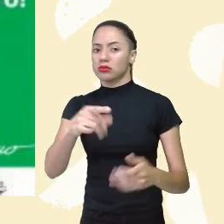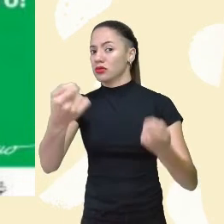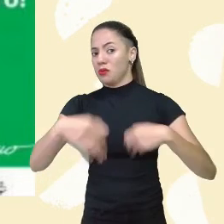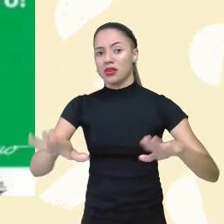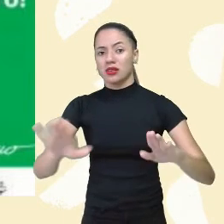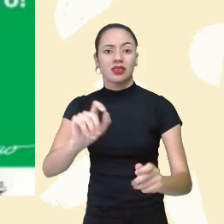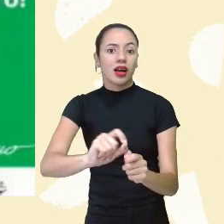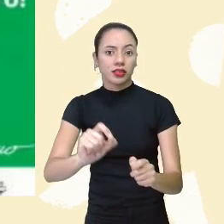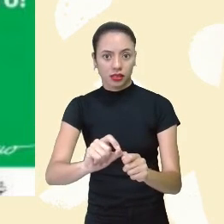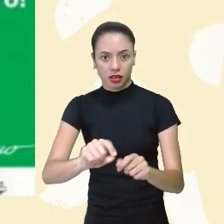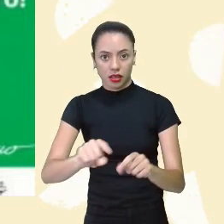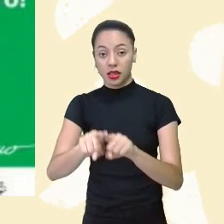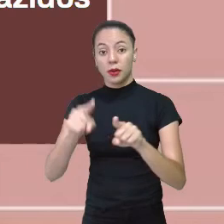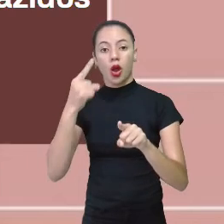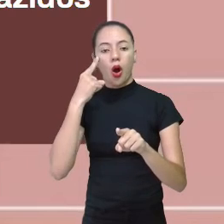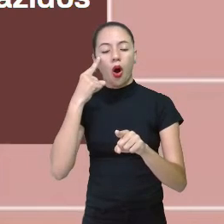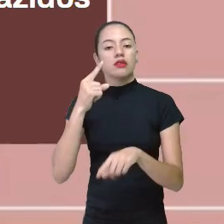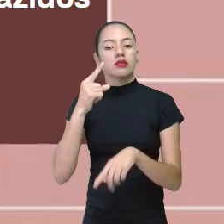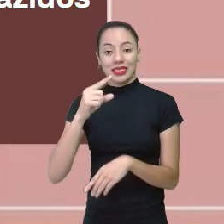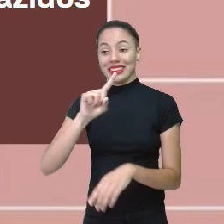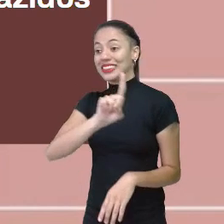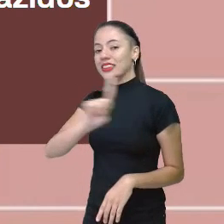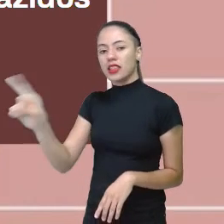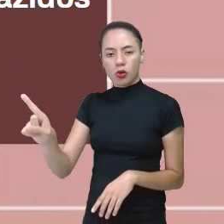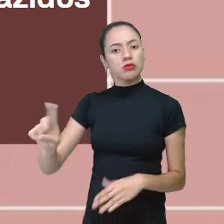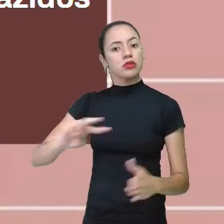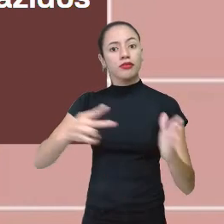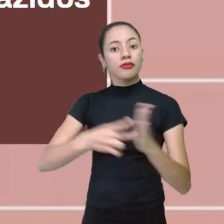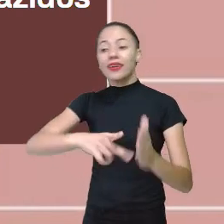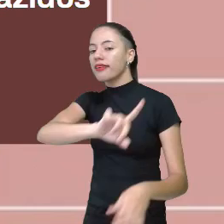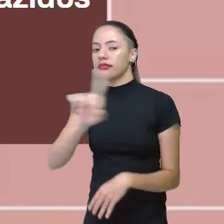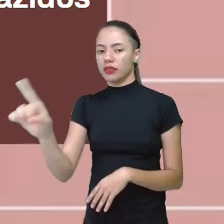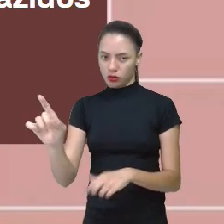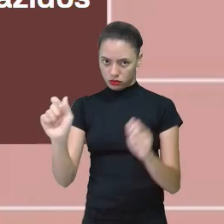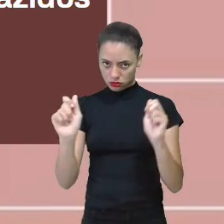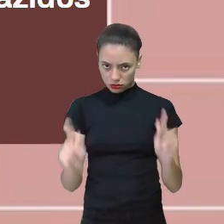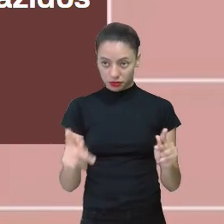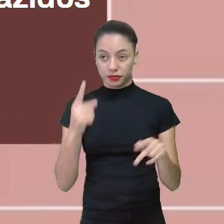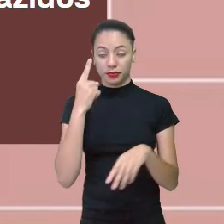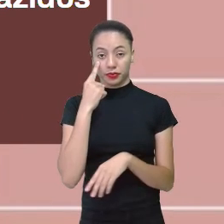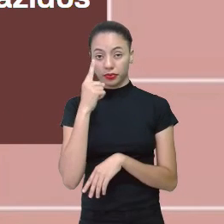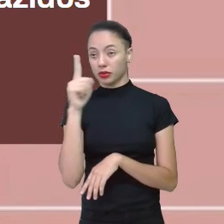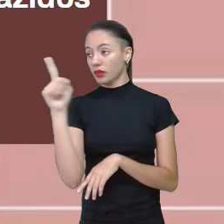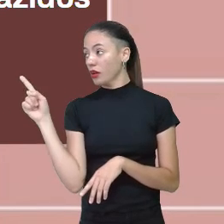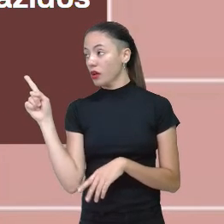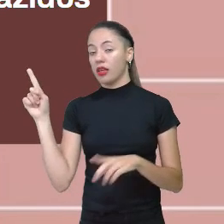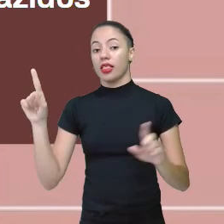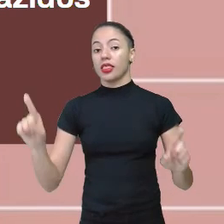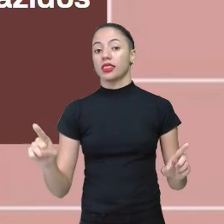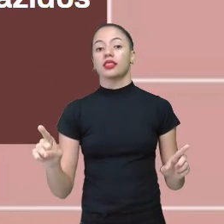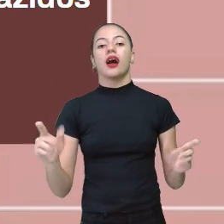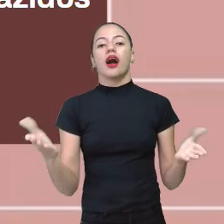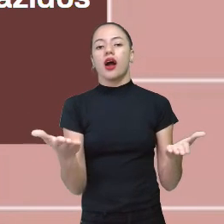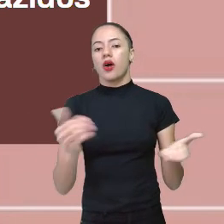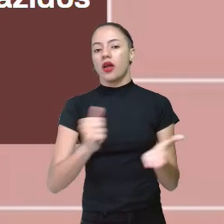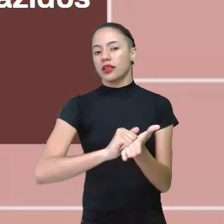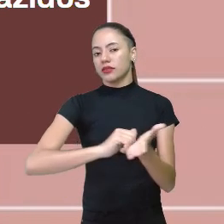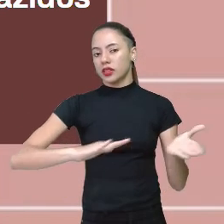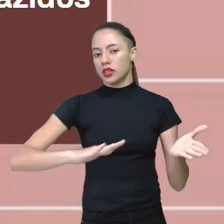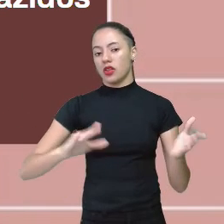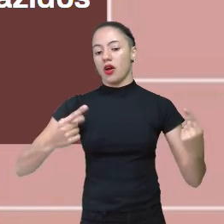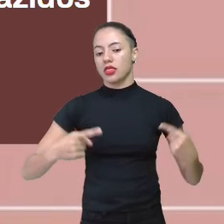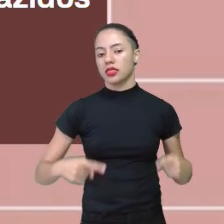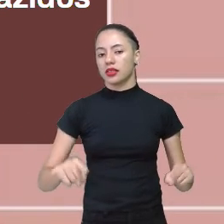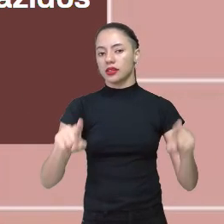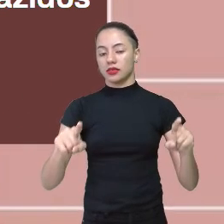aquela história. Não é não, né, minha gente? E aí, ó, pra gente ver o que é que ficou aí com vocês dessa atividade, a gente trouxe um desafio